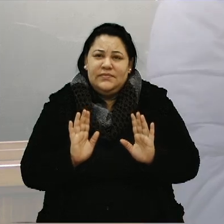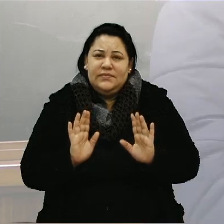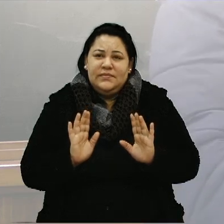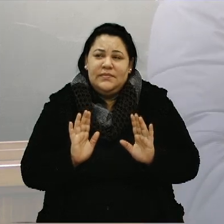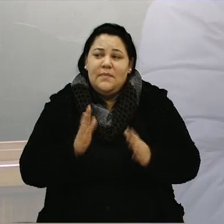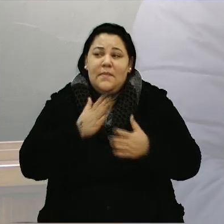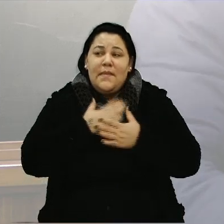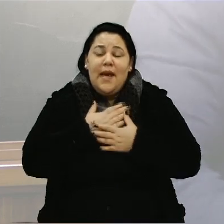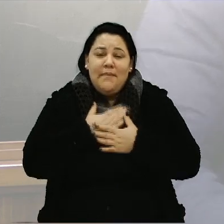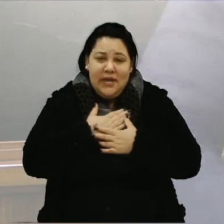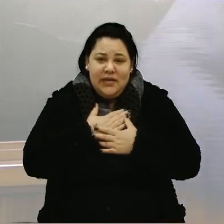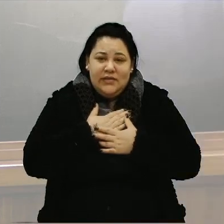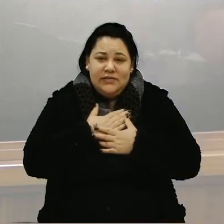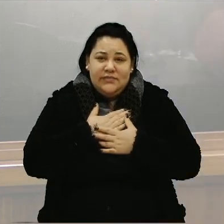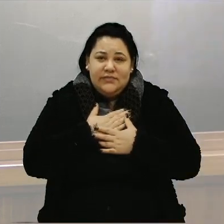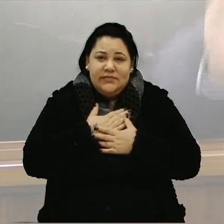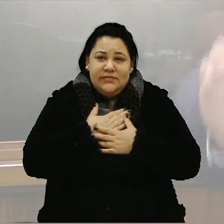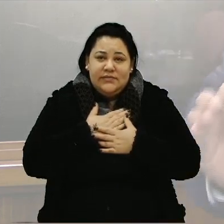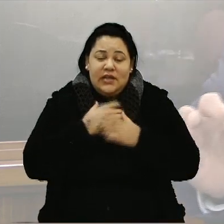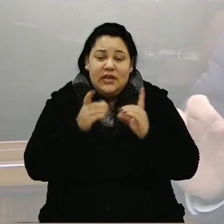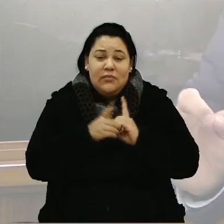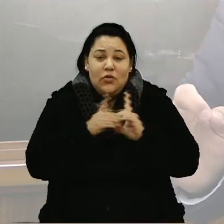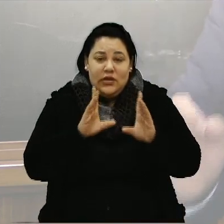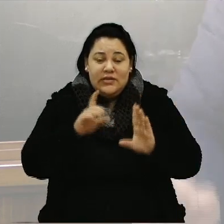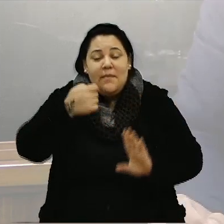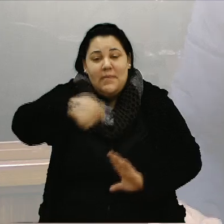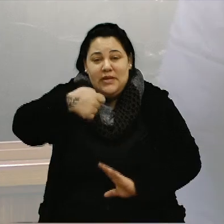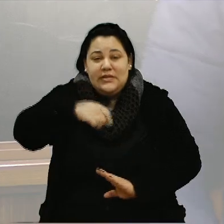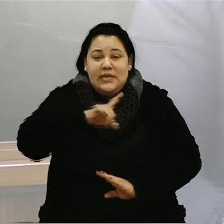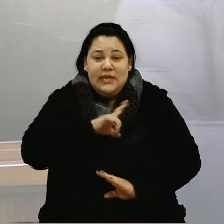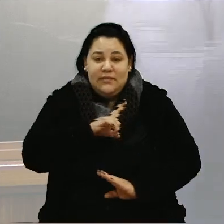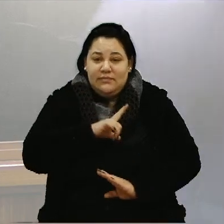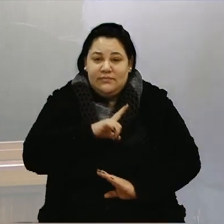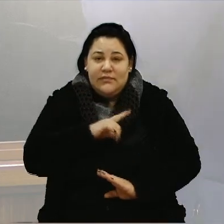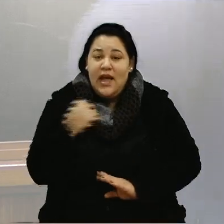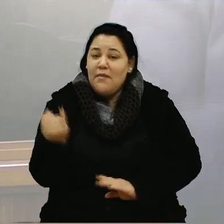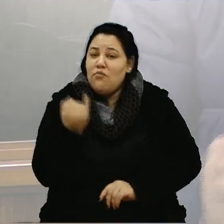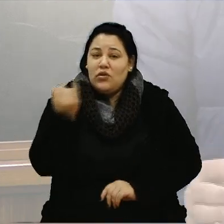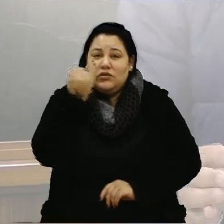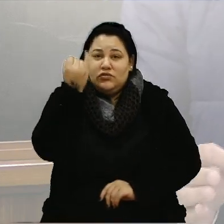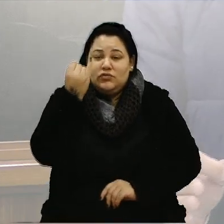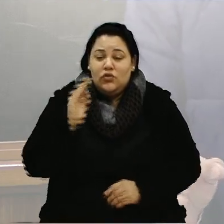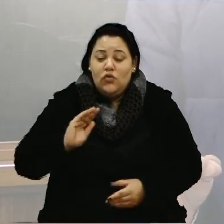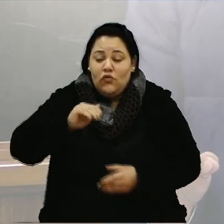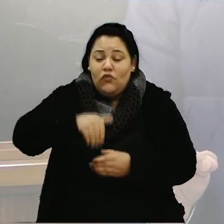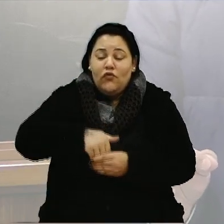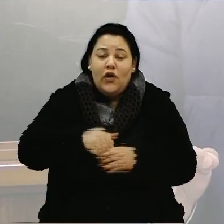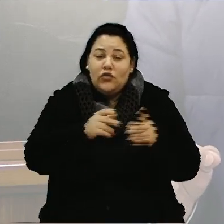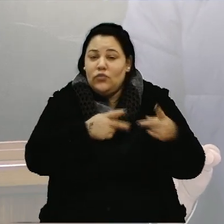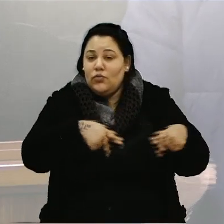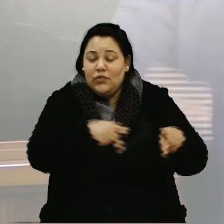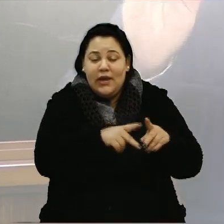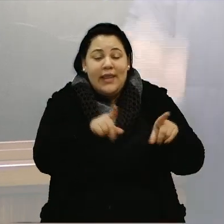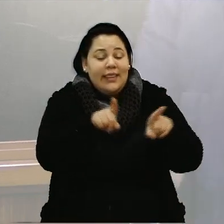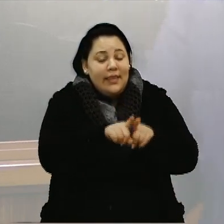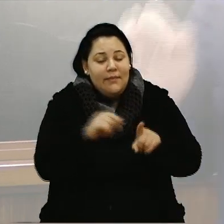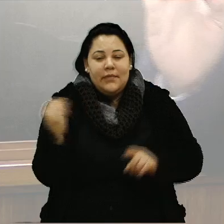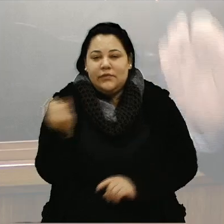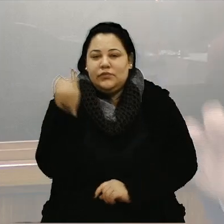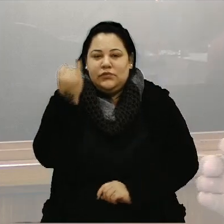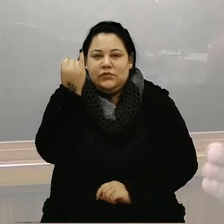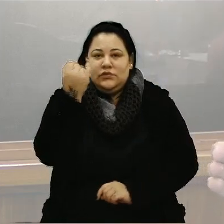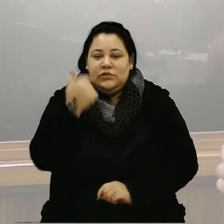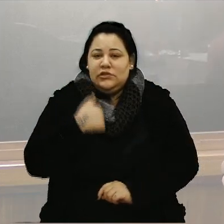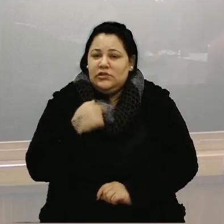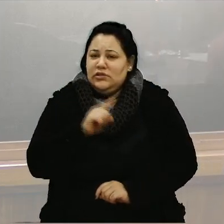Para mim, a democracia é algo fundamental. O voto popular da mesma forma, e eu não uso